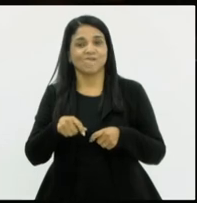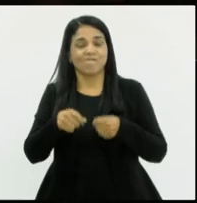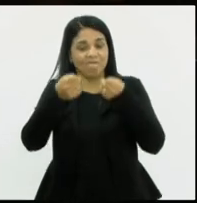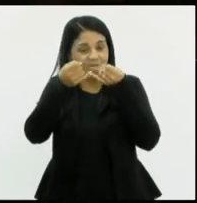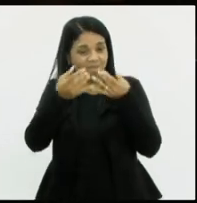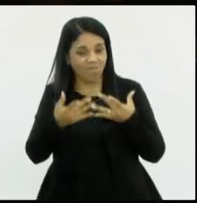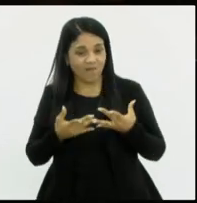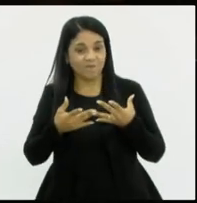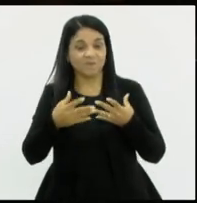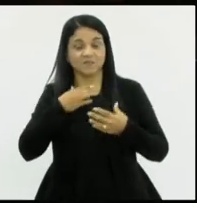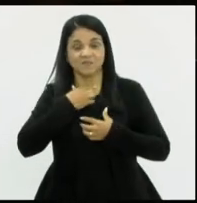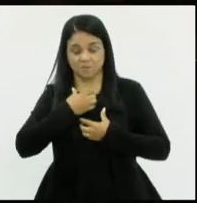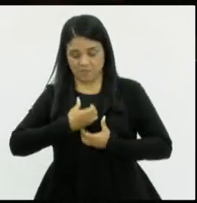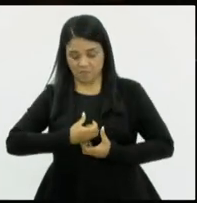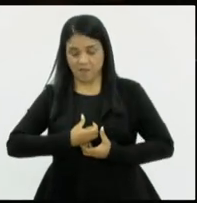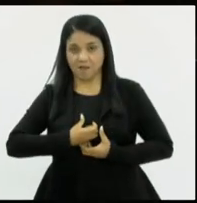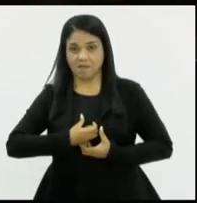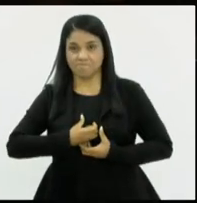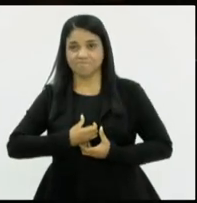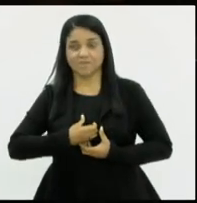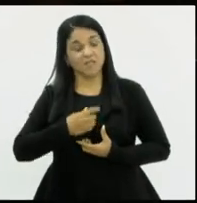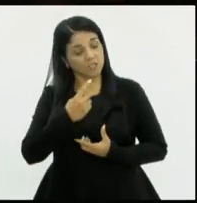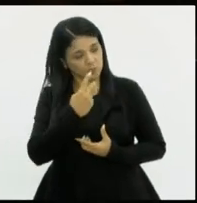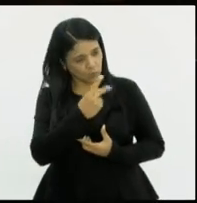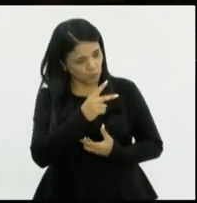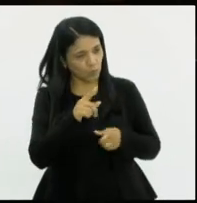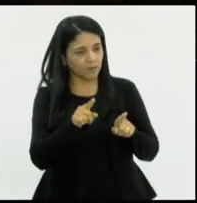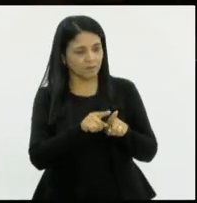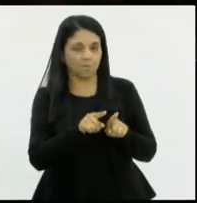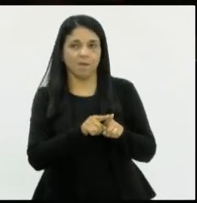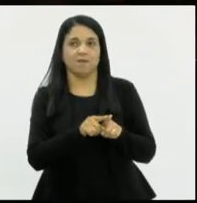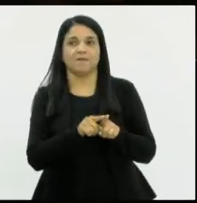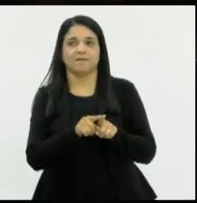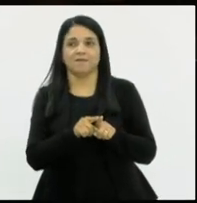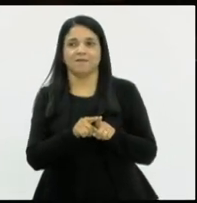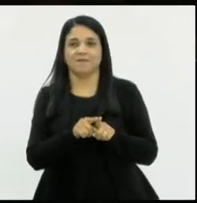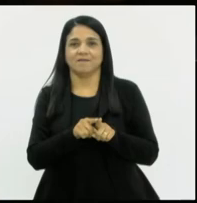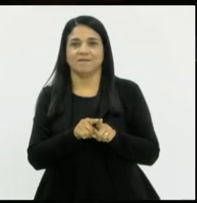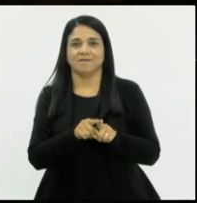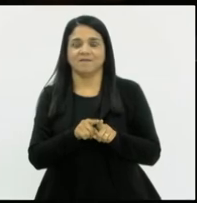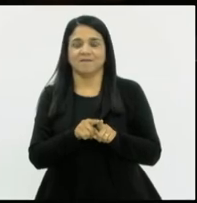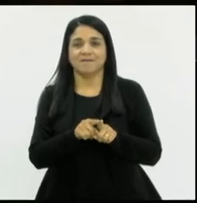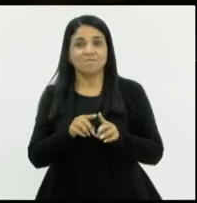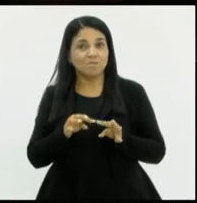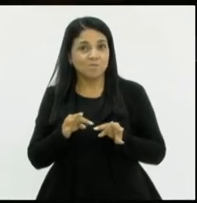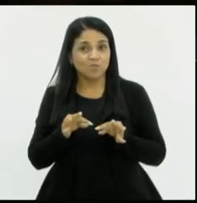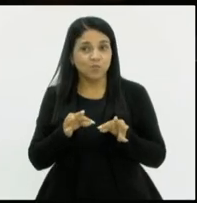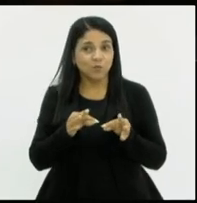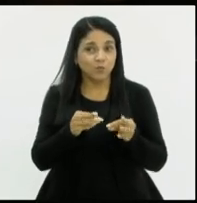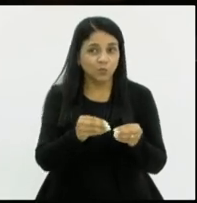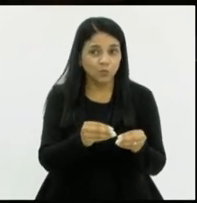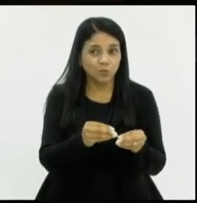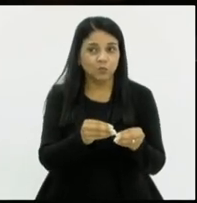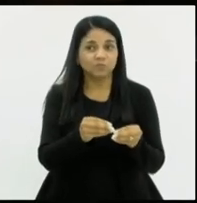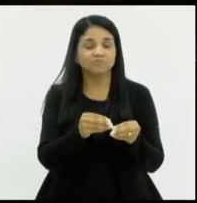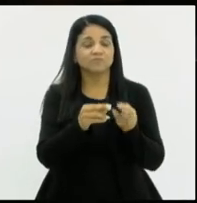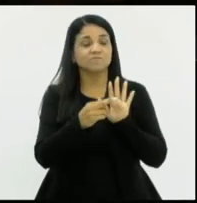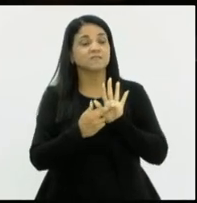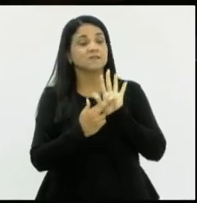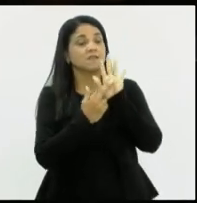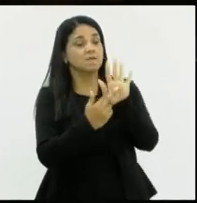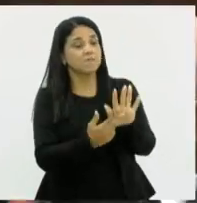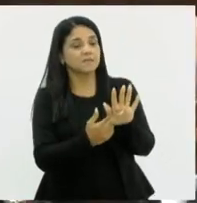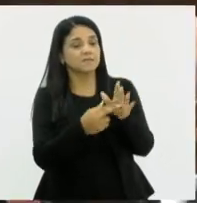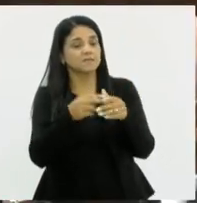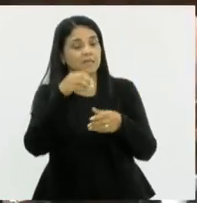essa medalha também, ela é sua. Por tudo também que você representa na política,